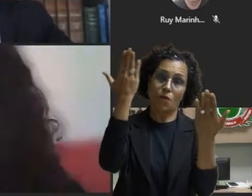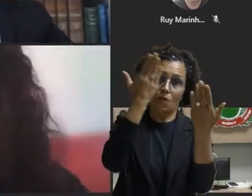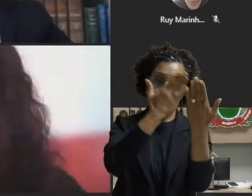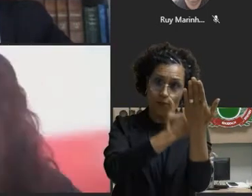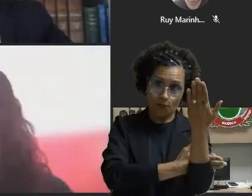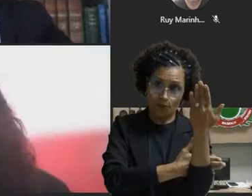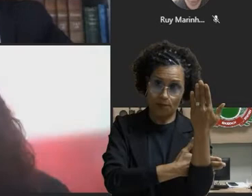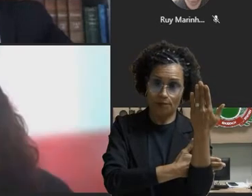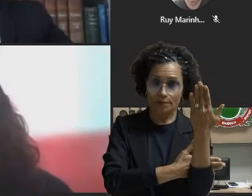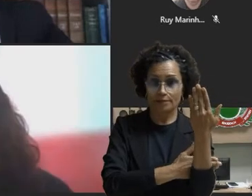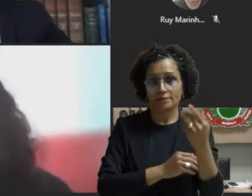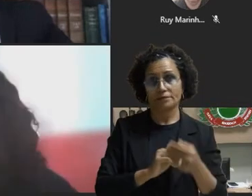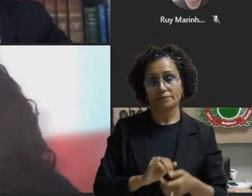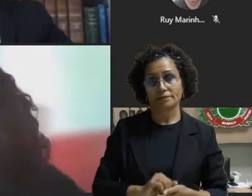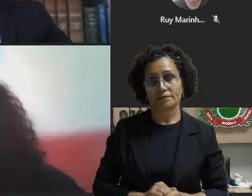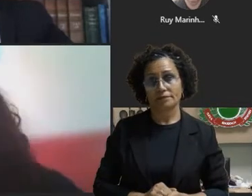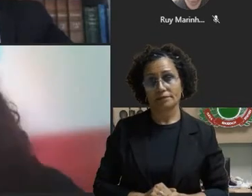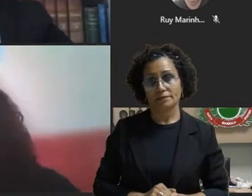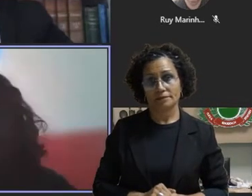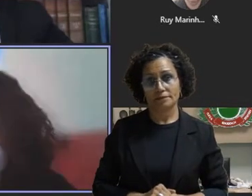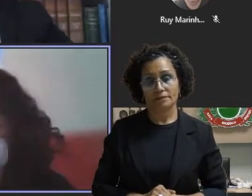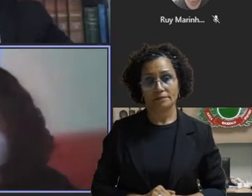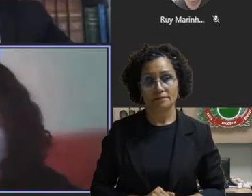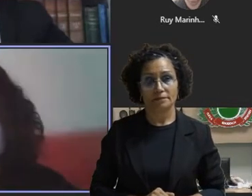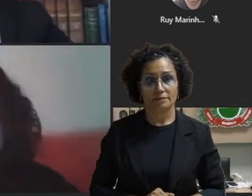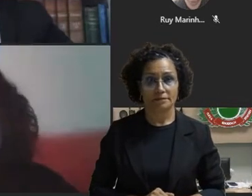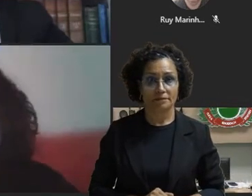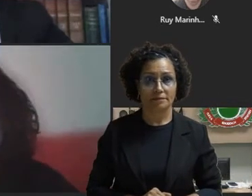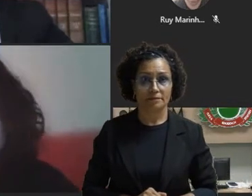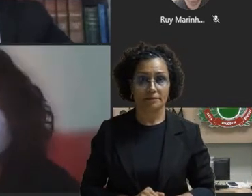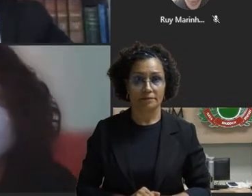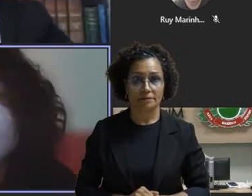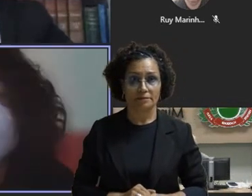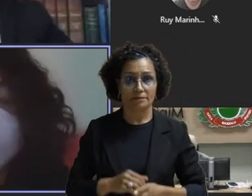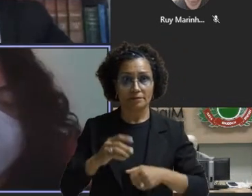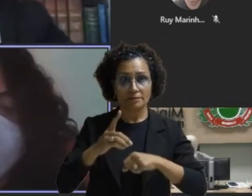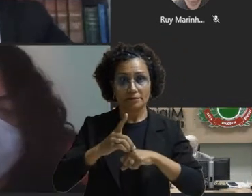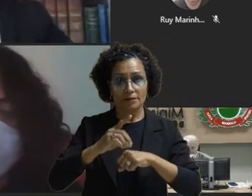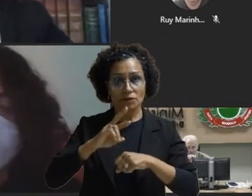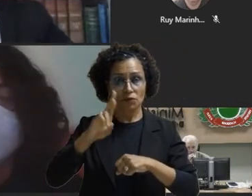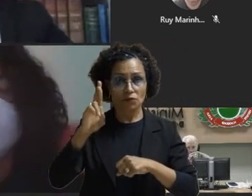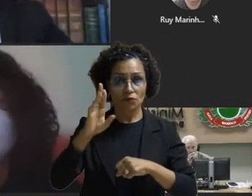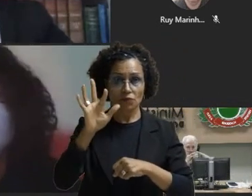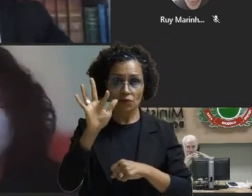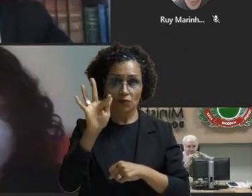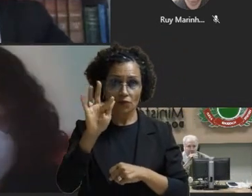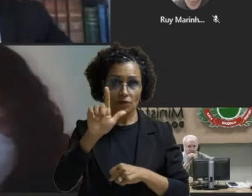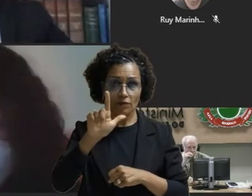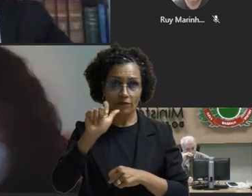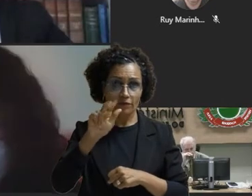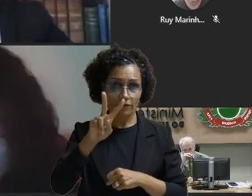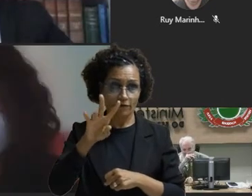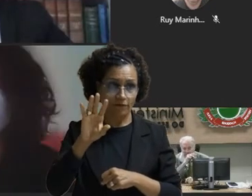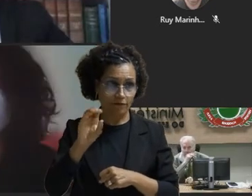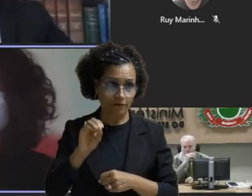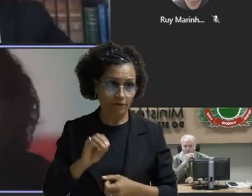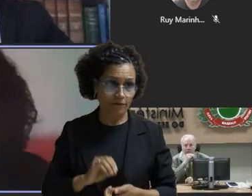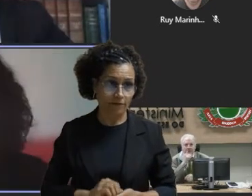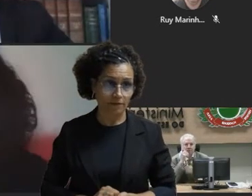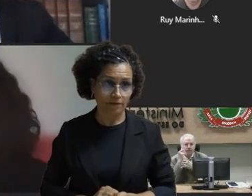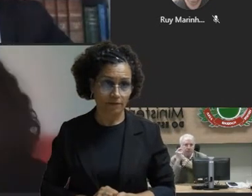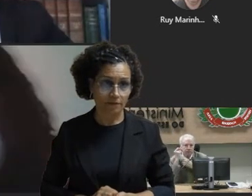do voto da relatora. Obrigado. Agora passo ao doutor Flávio César Facone. Todos os demais foram homologados, doutora Ana? Foram,